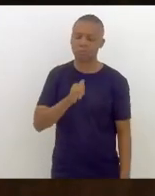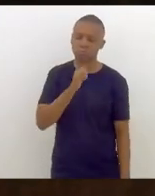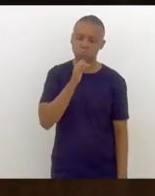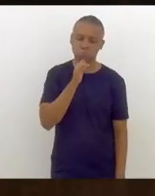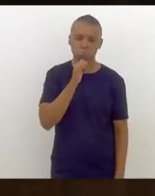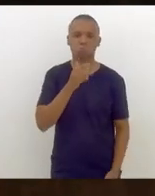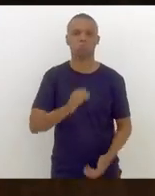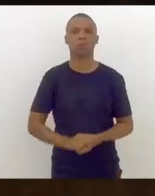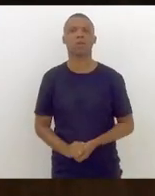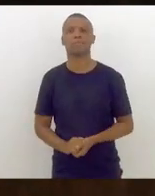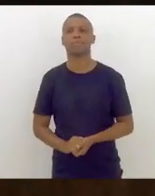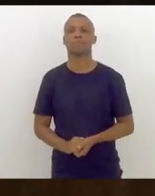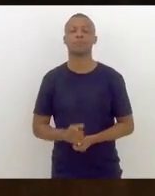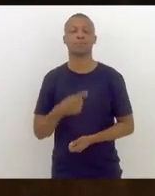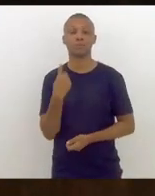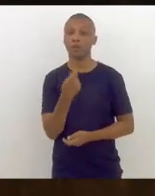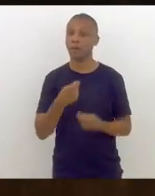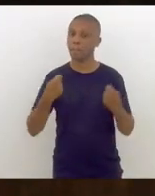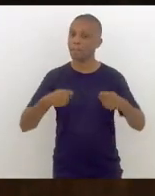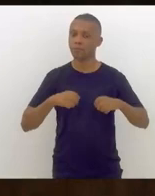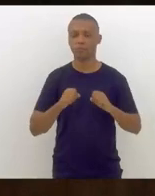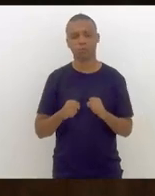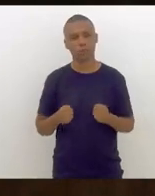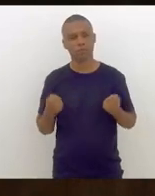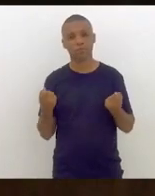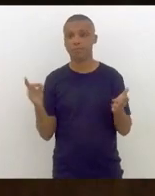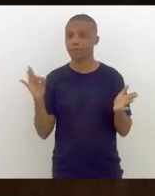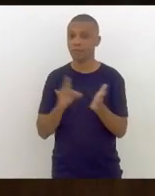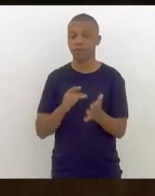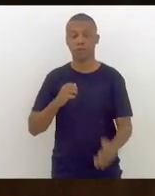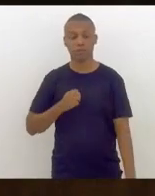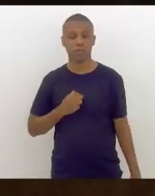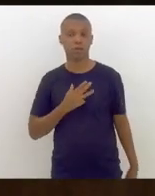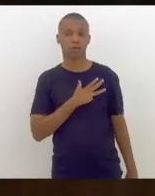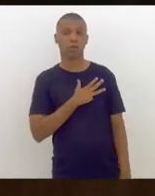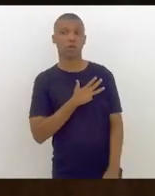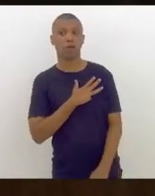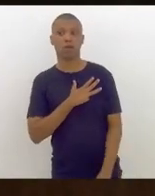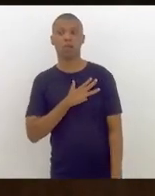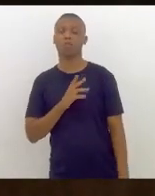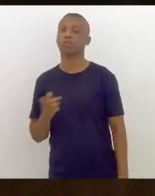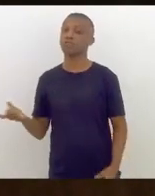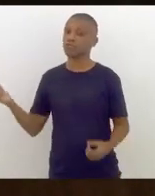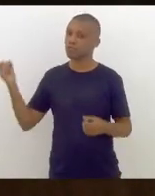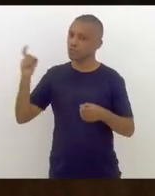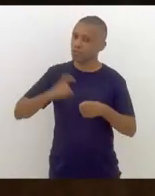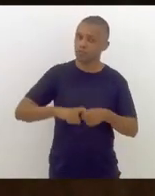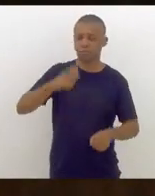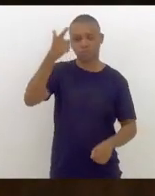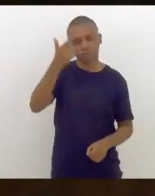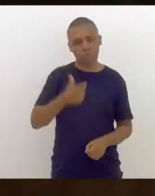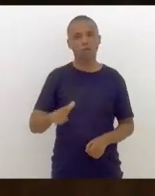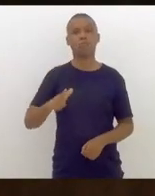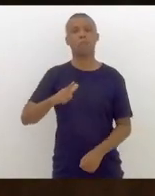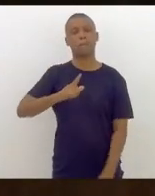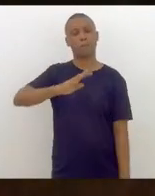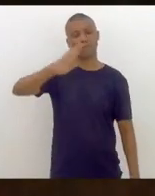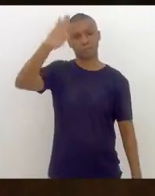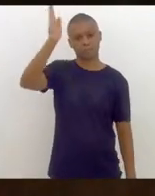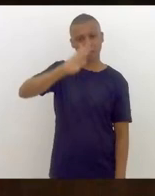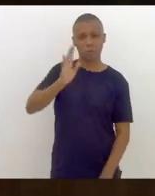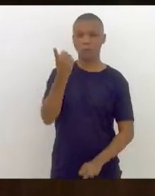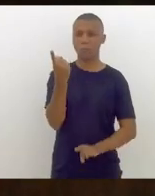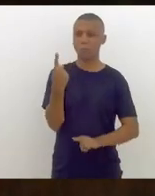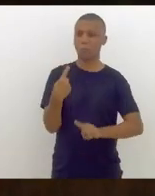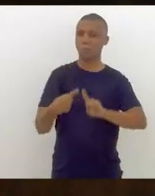né temos que garantir realmente que Lula Traga de Volta para o nosso país o desenvolvimento